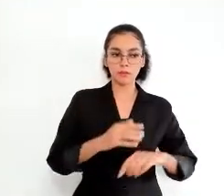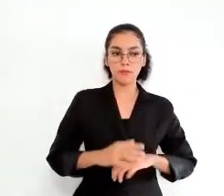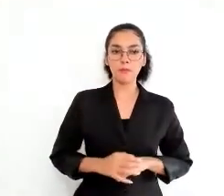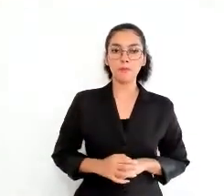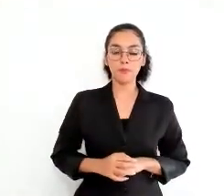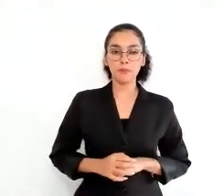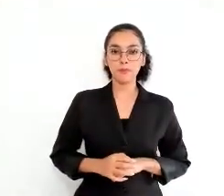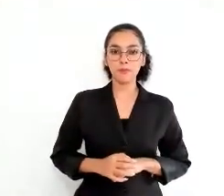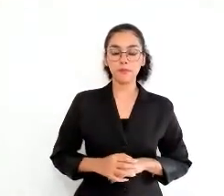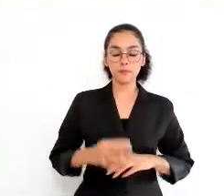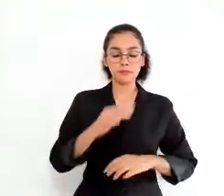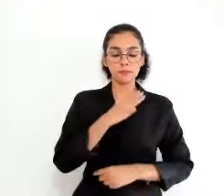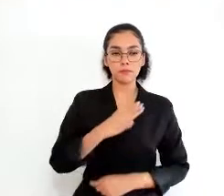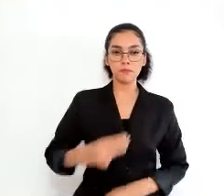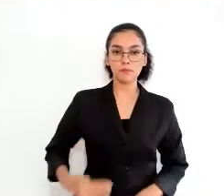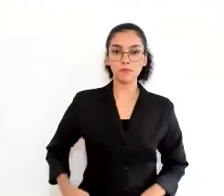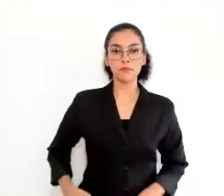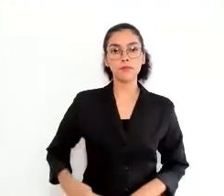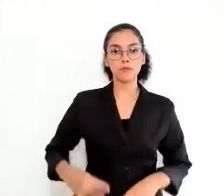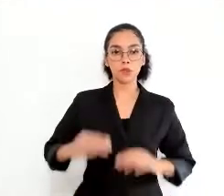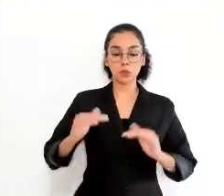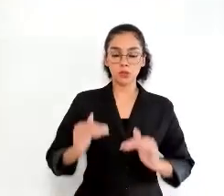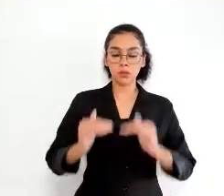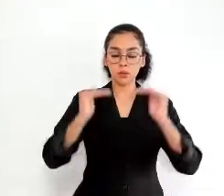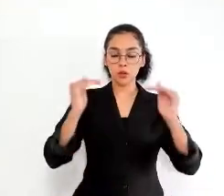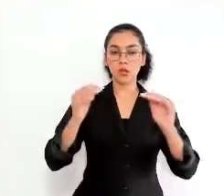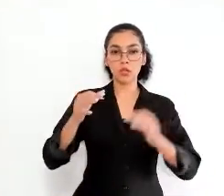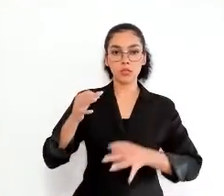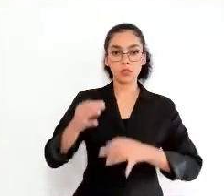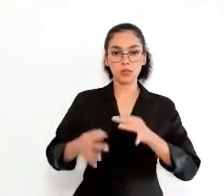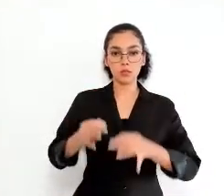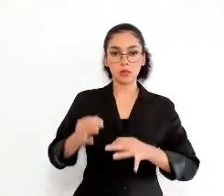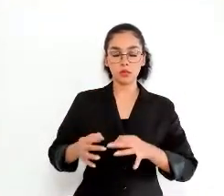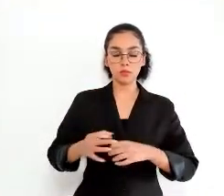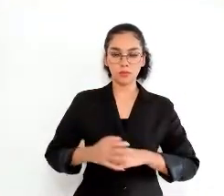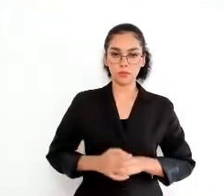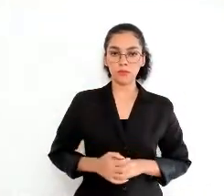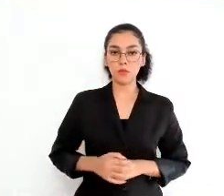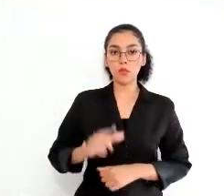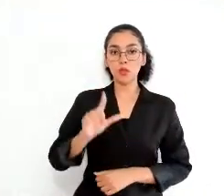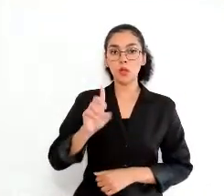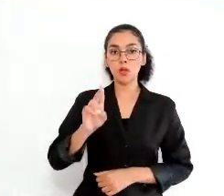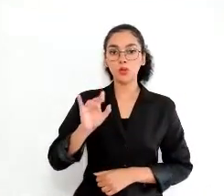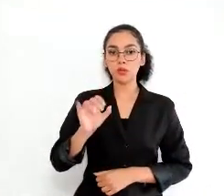Ministro do Superior Tribunal de Justiça, Luiz Alberto Gurgel de Faria.